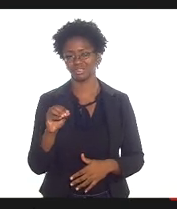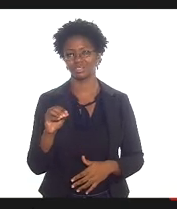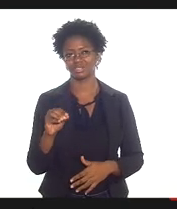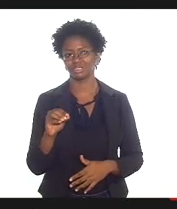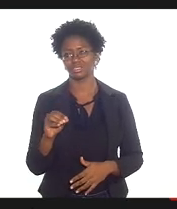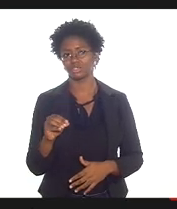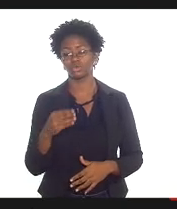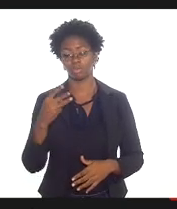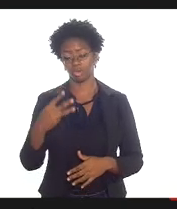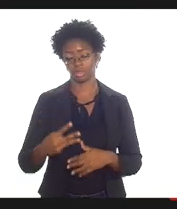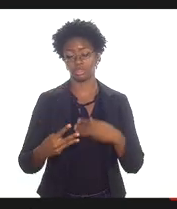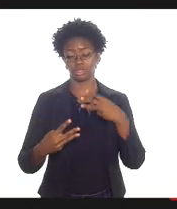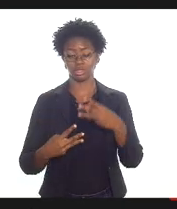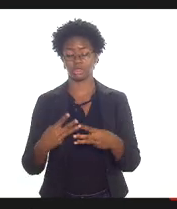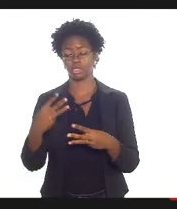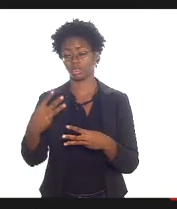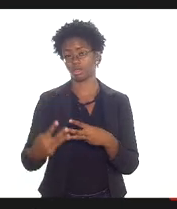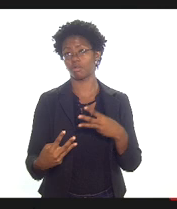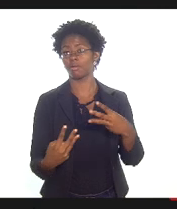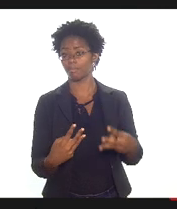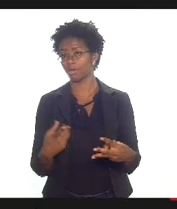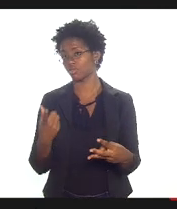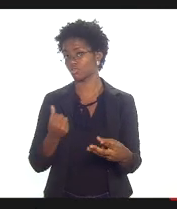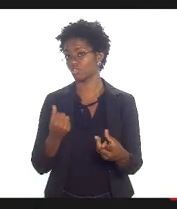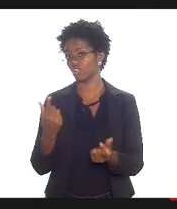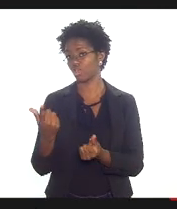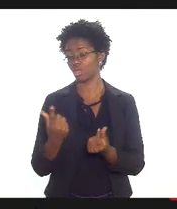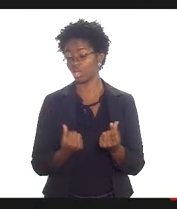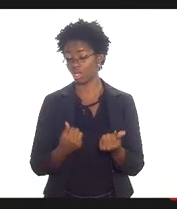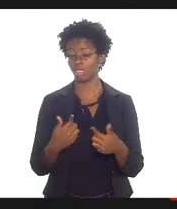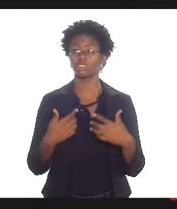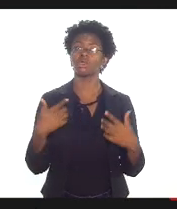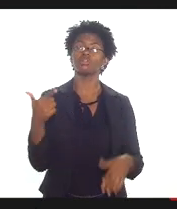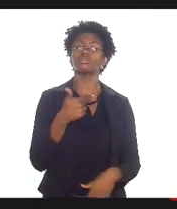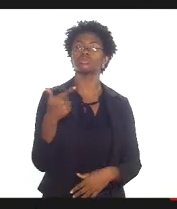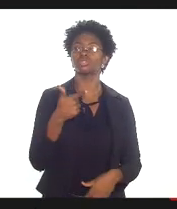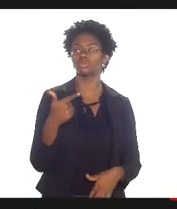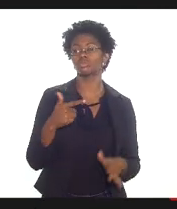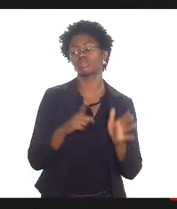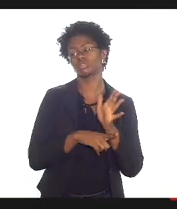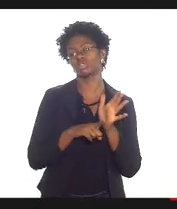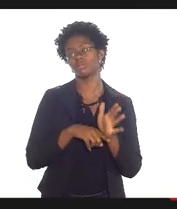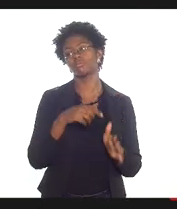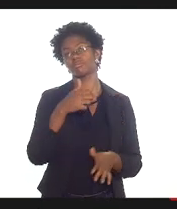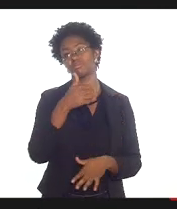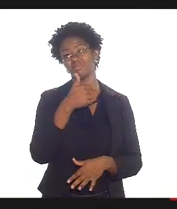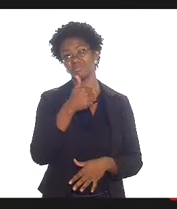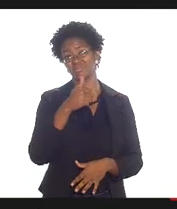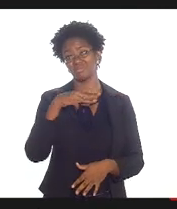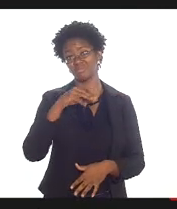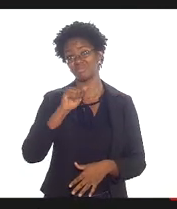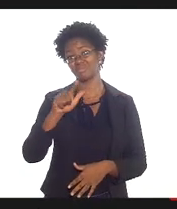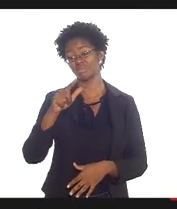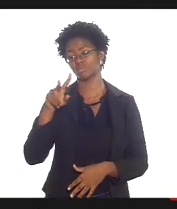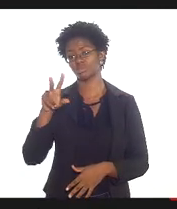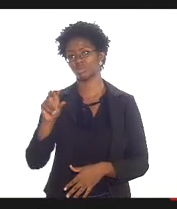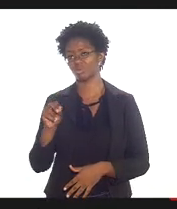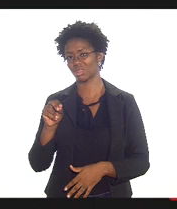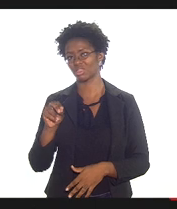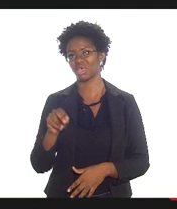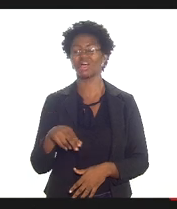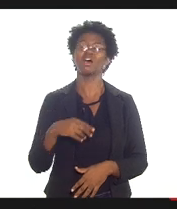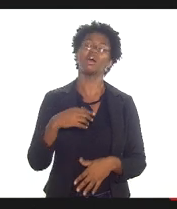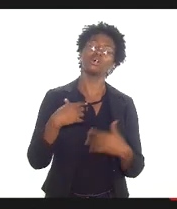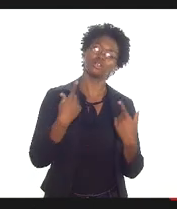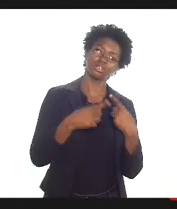por trimestre. No segundo, essa isenção cai para 1.050, no terceiro ela cai para